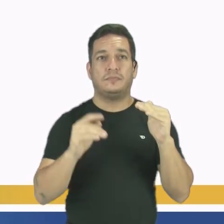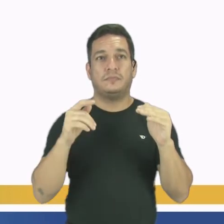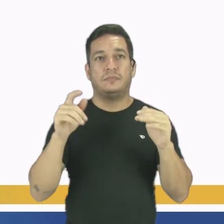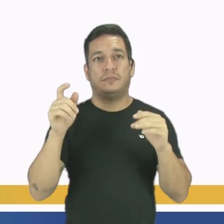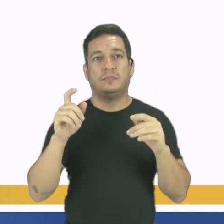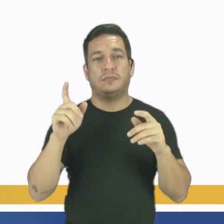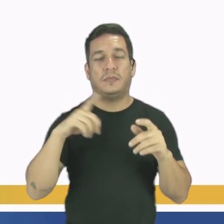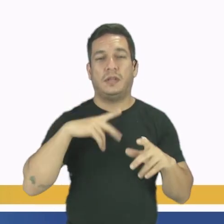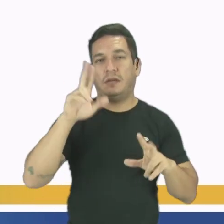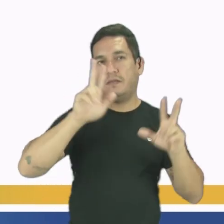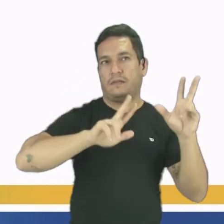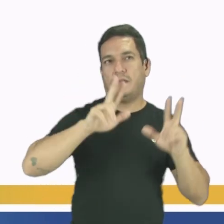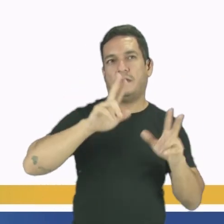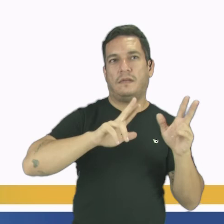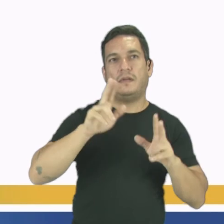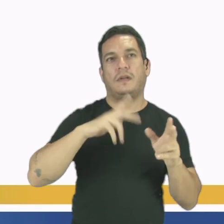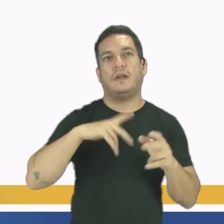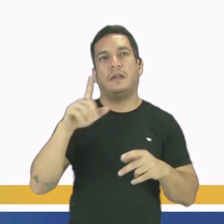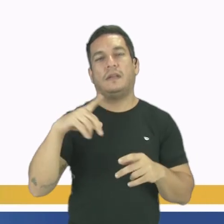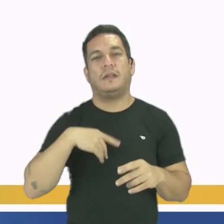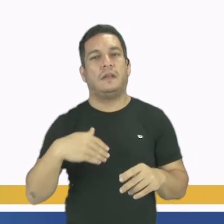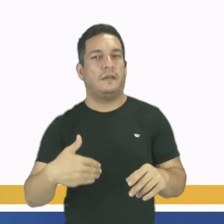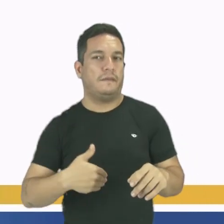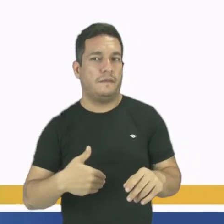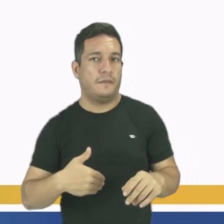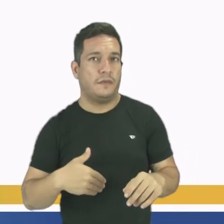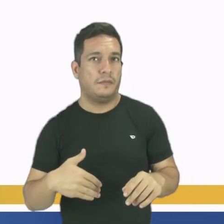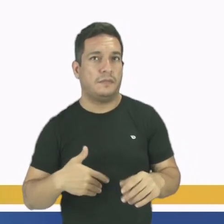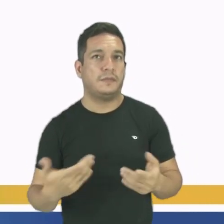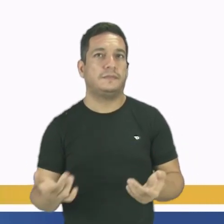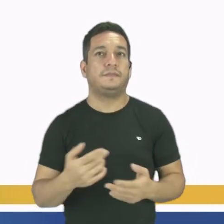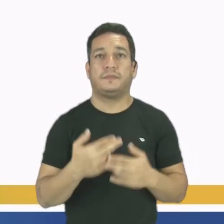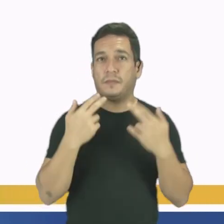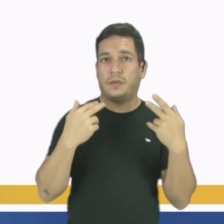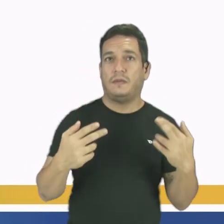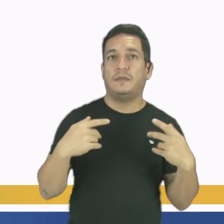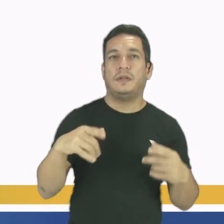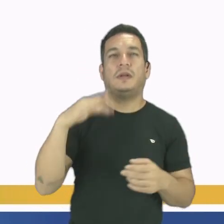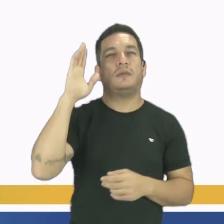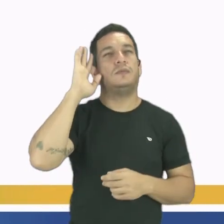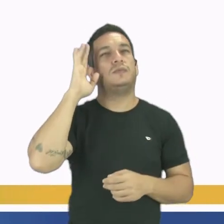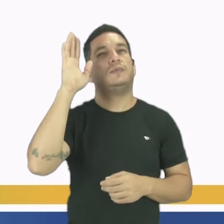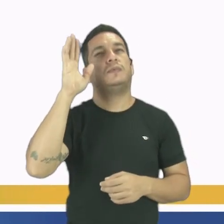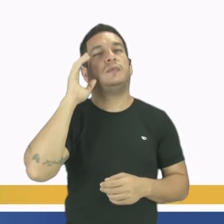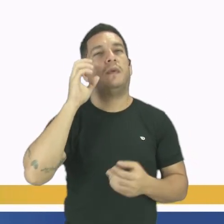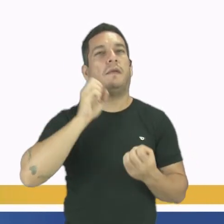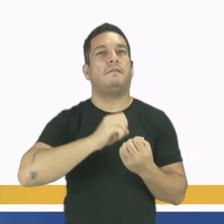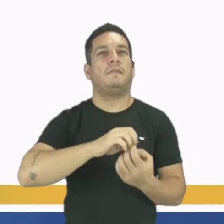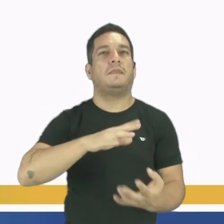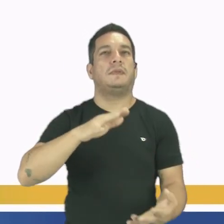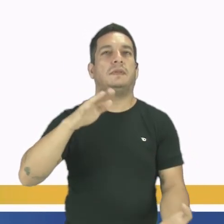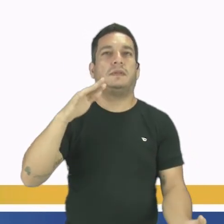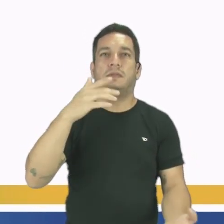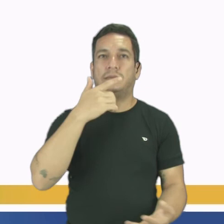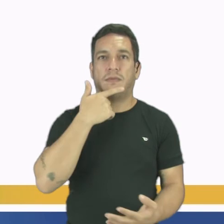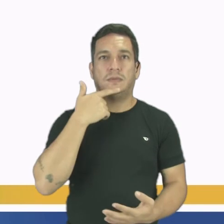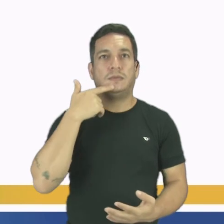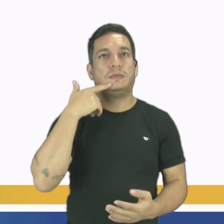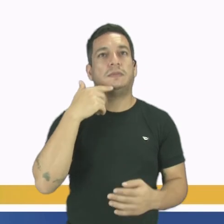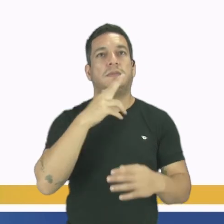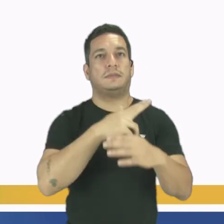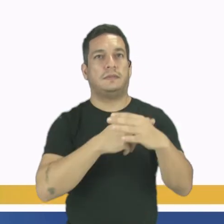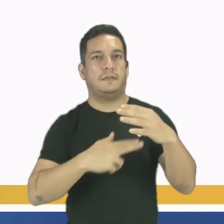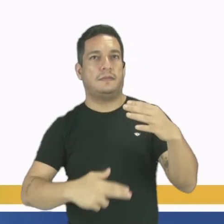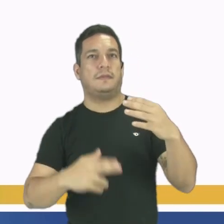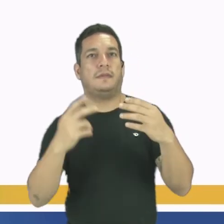este carnaval, do outro a fome total. E a novidade, que seria um sonho, milagre risonho